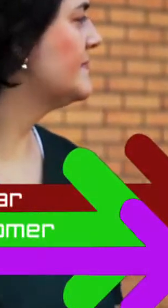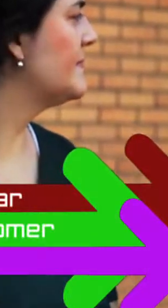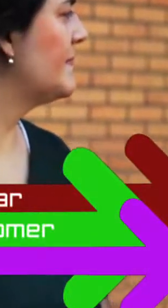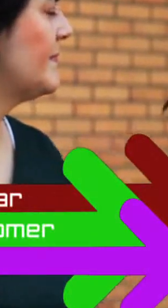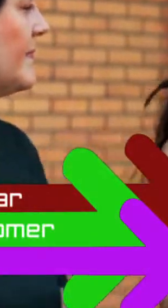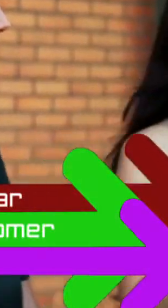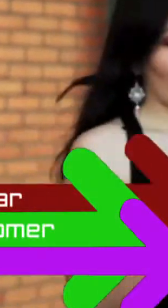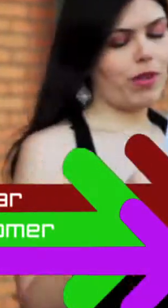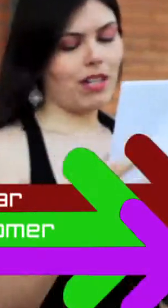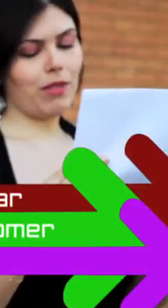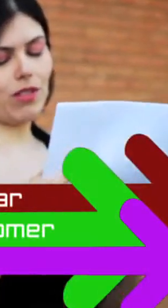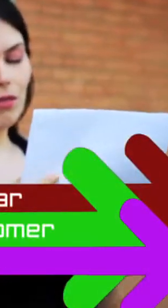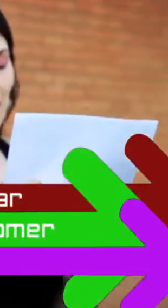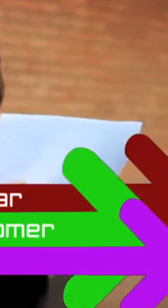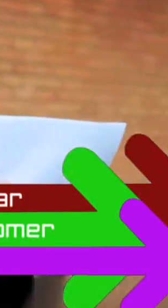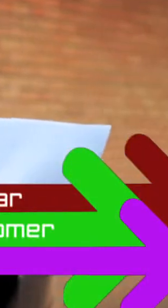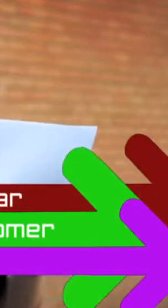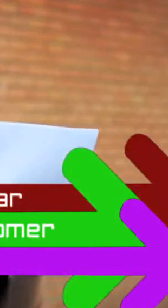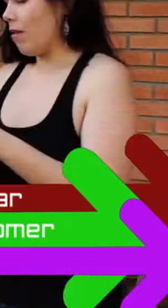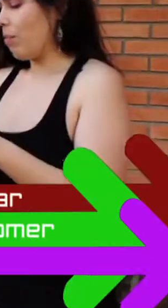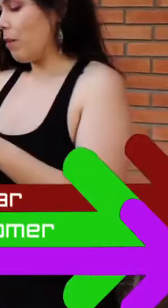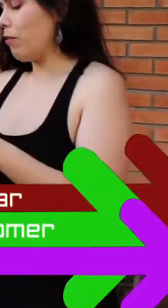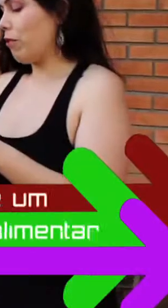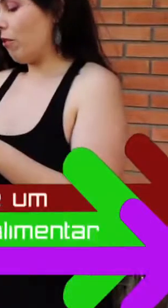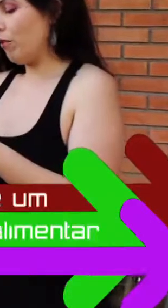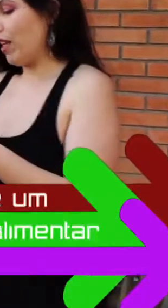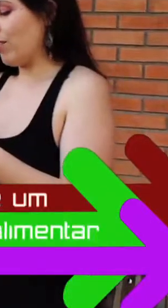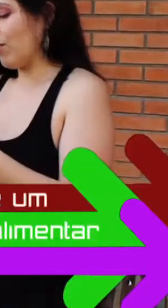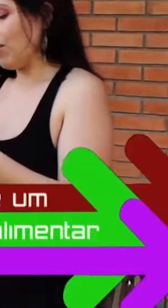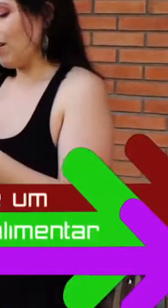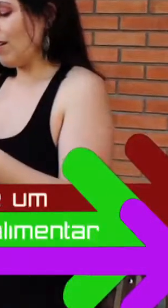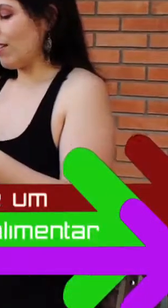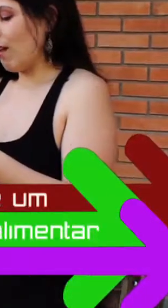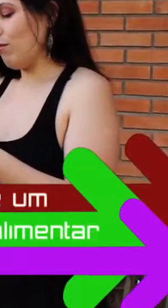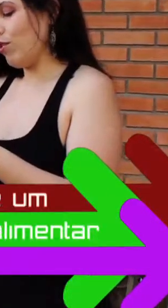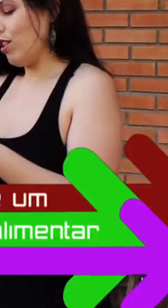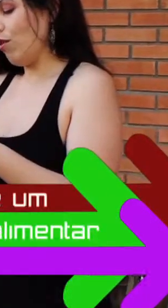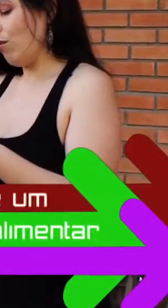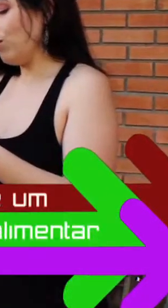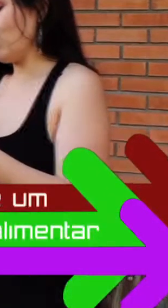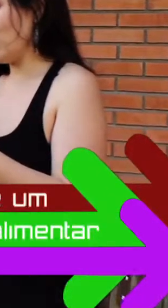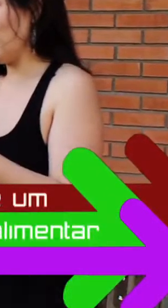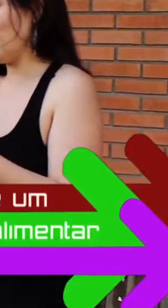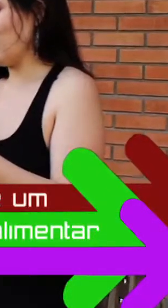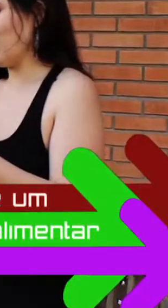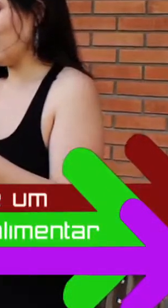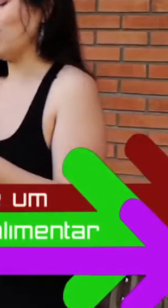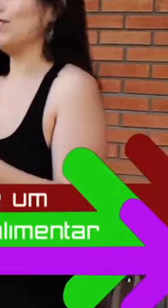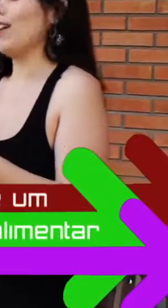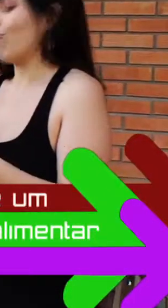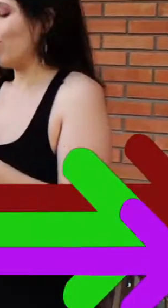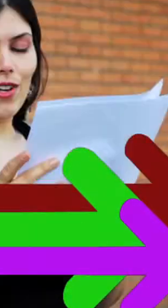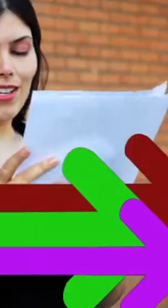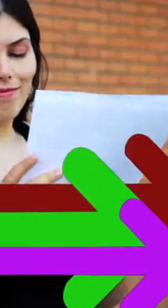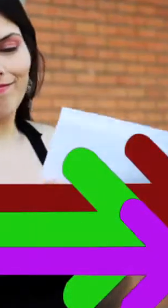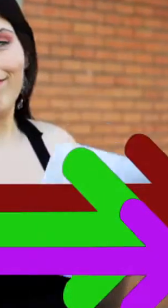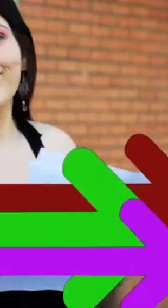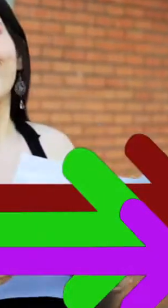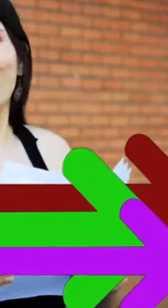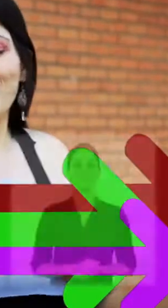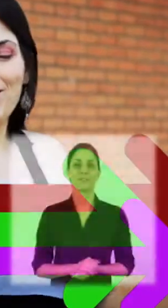a brigar menos com a mãe na hora de comer alimentos saudáveis. Pipo ficou contente. Quem sabe um dia outros também decidissem se alimentar como